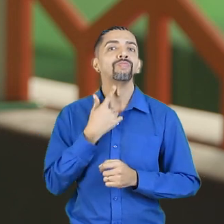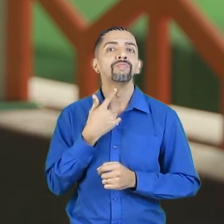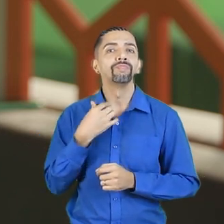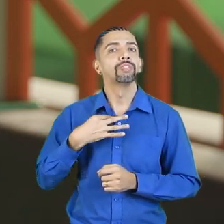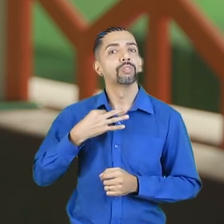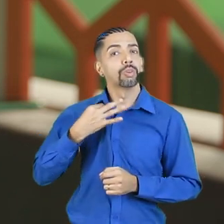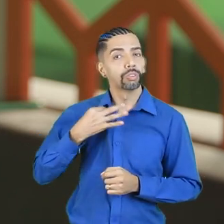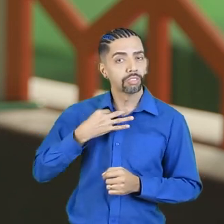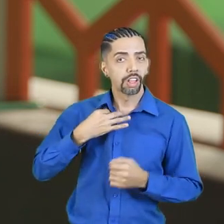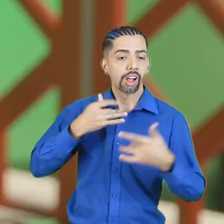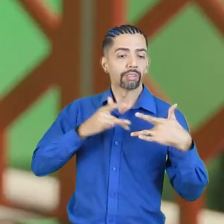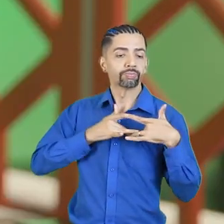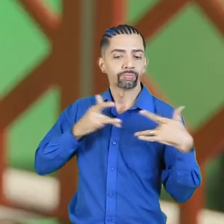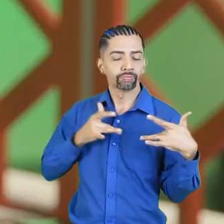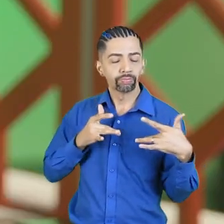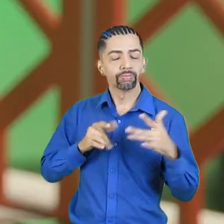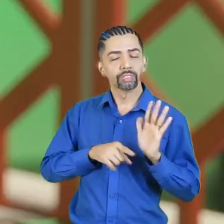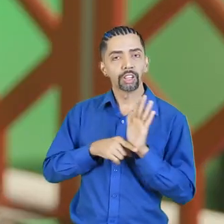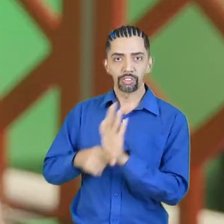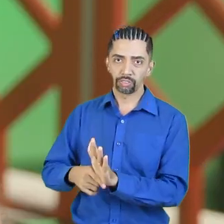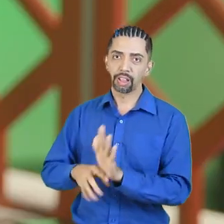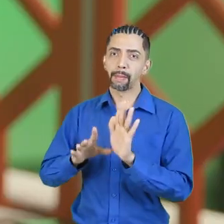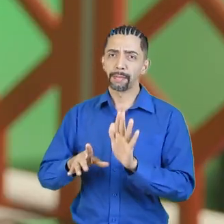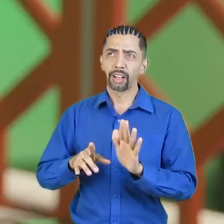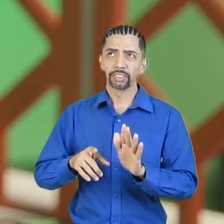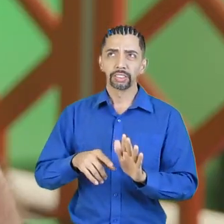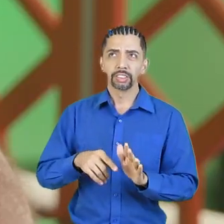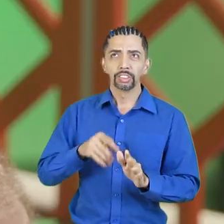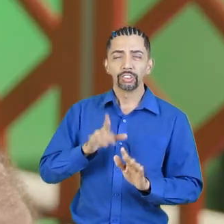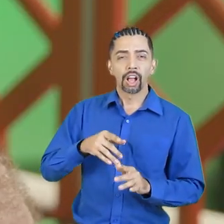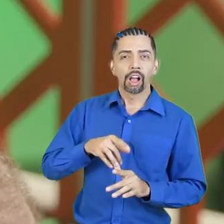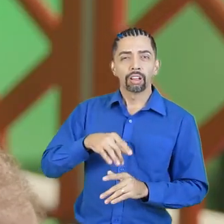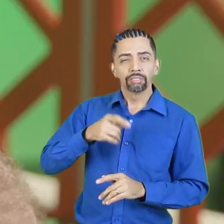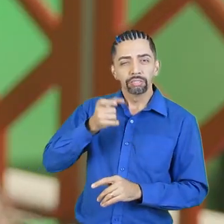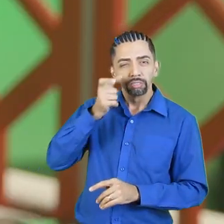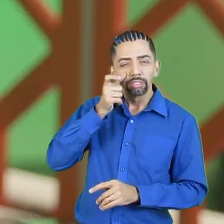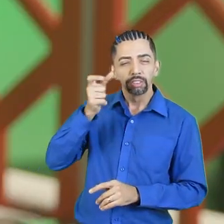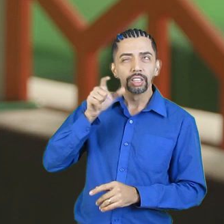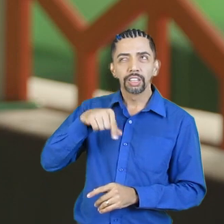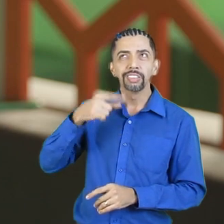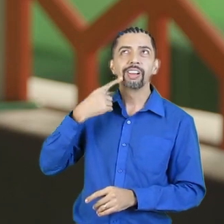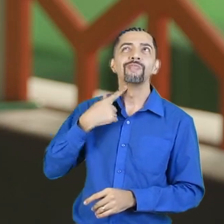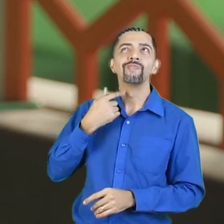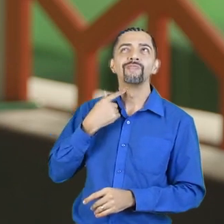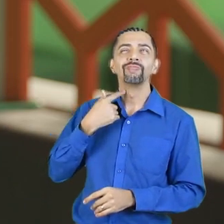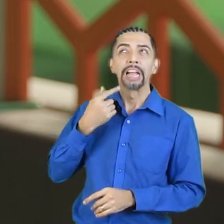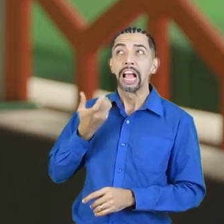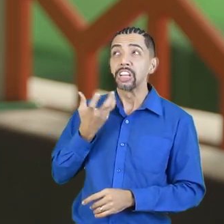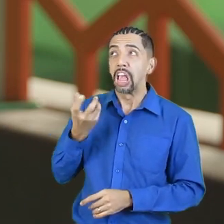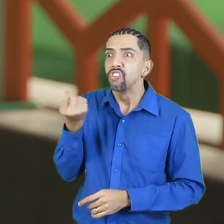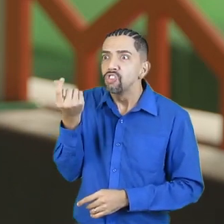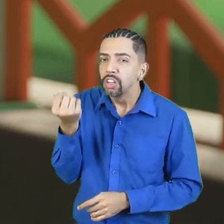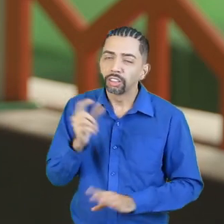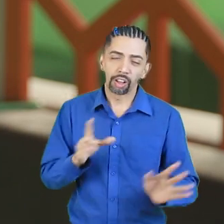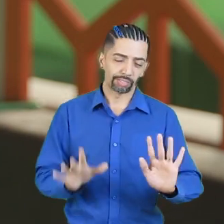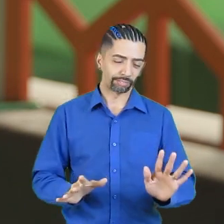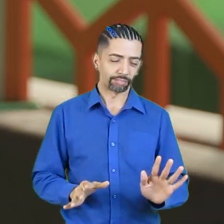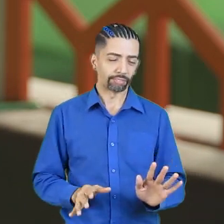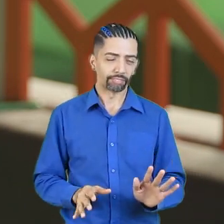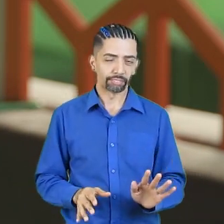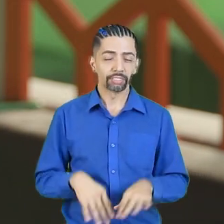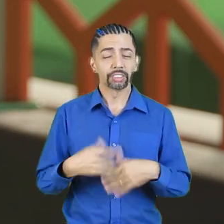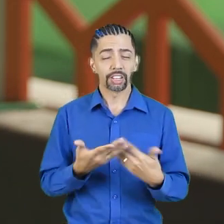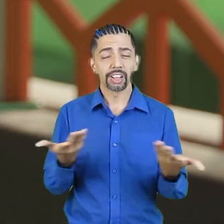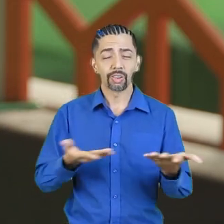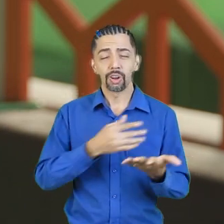contributiva, colaborativa, aí sim, mas nunca atrelar a recursos financeiros. E para fechar a décima orientação aqui,